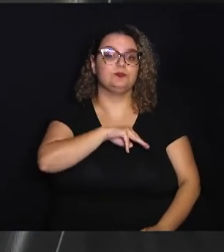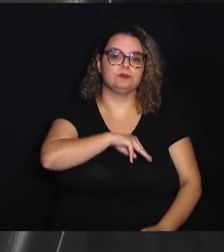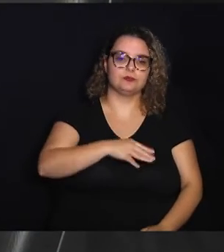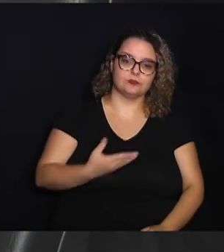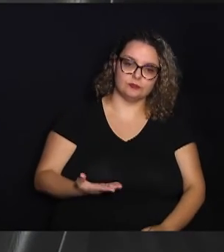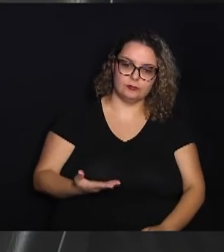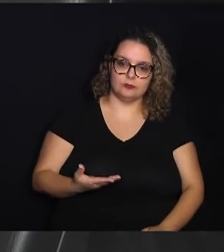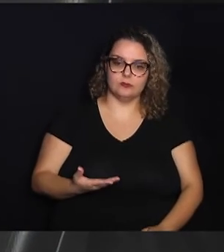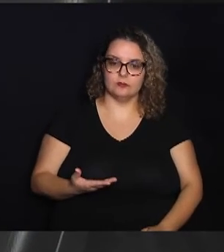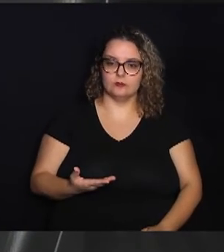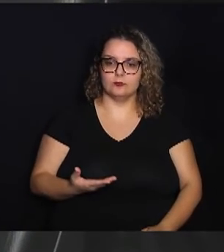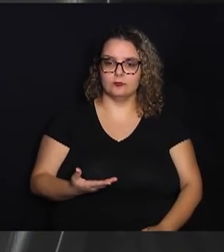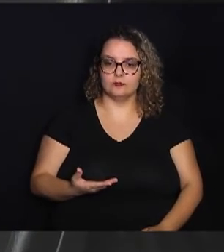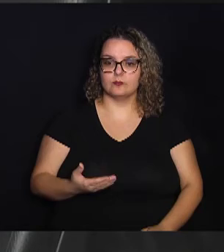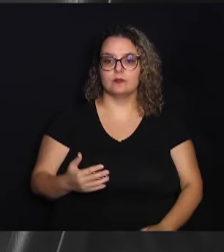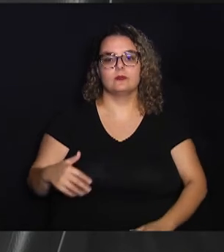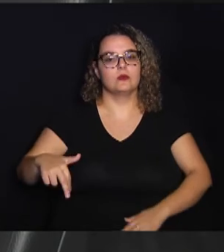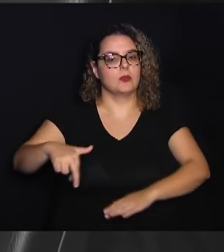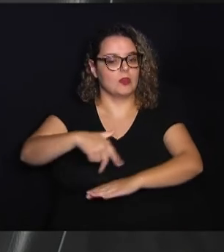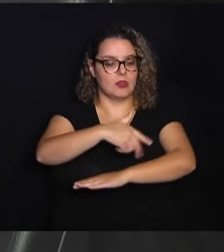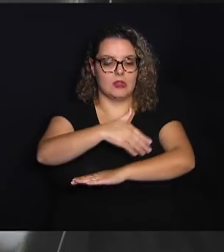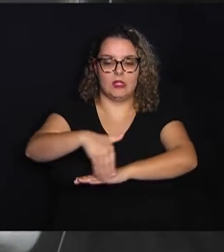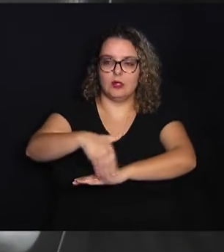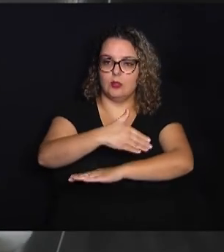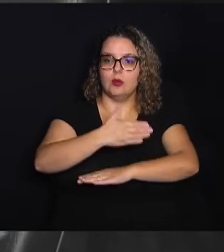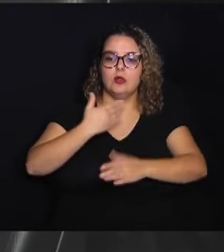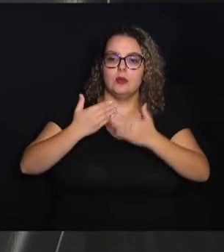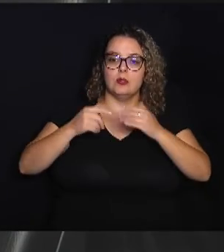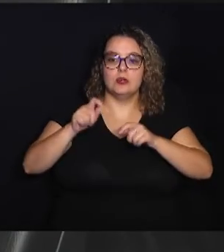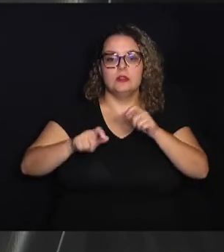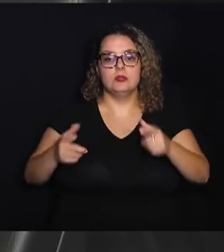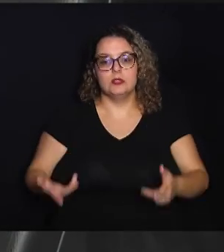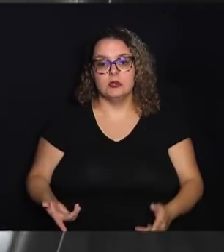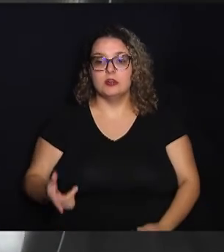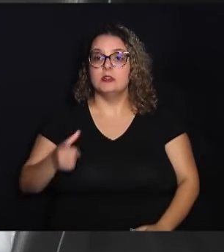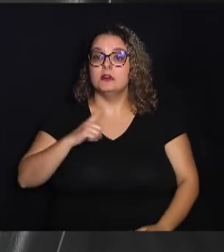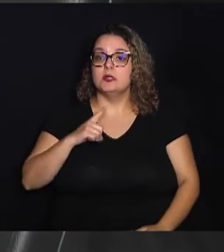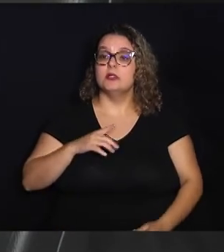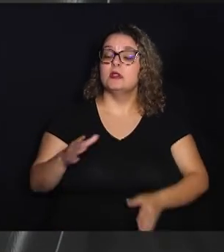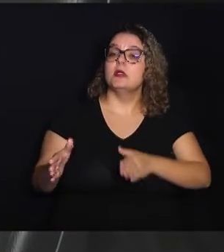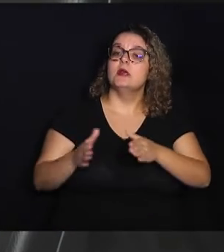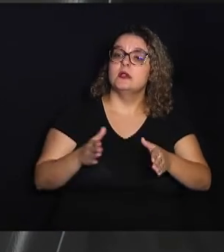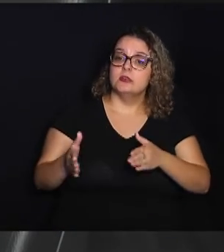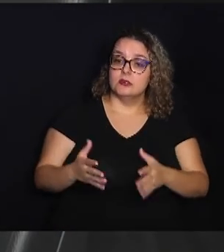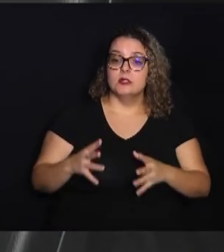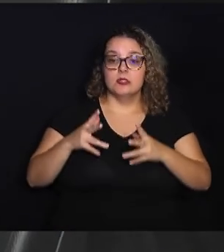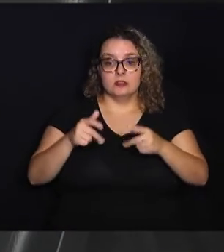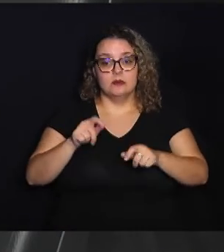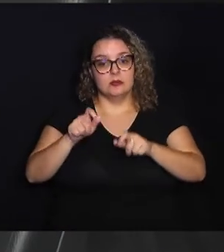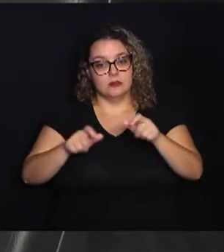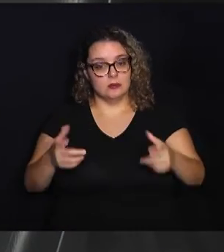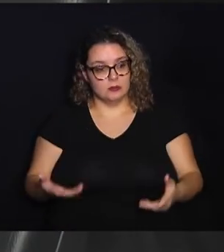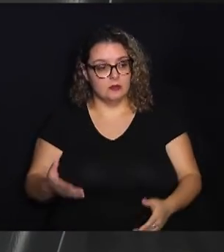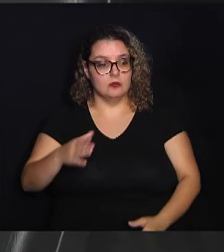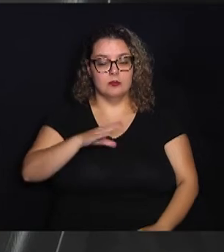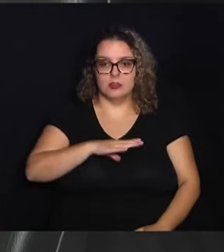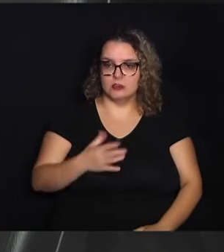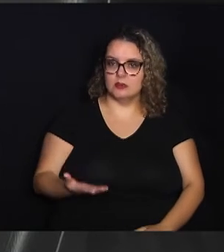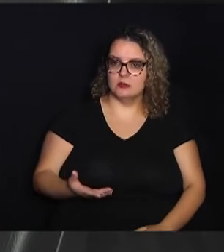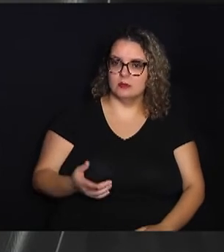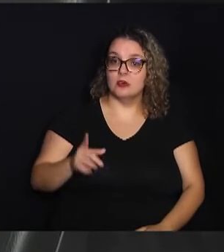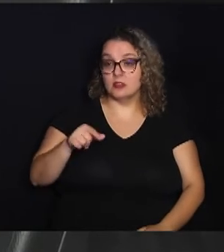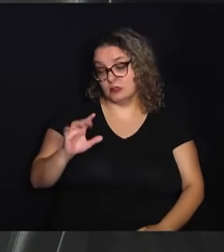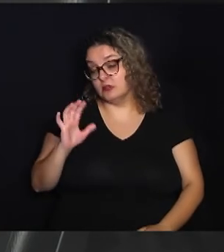que estar na rua, ele tem que estar conversando com as pessoas, ele tem que estar acessível a todas as pessoas do município. Isso